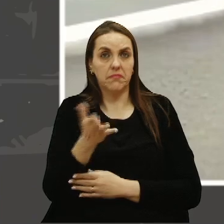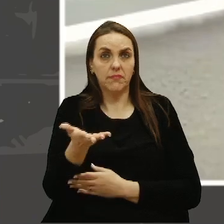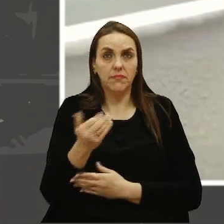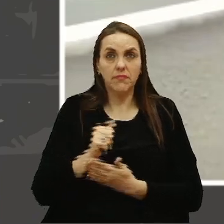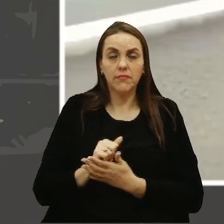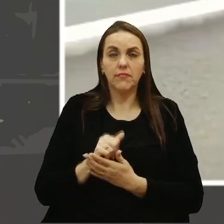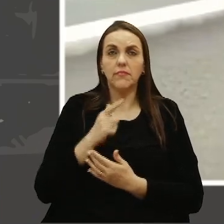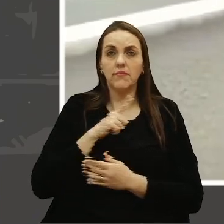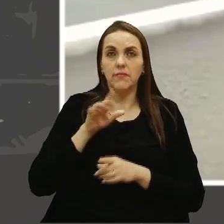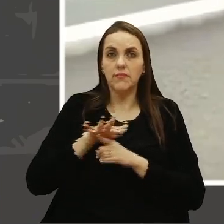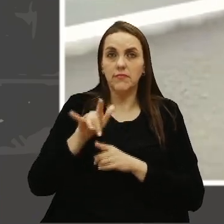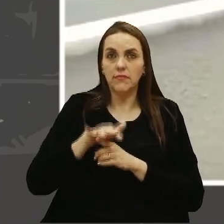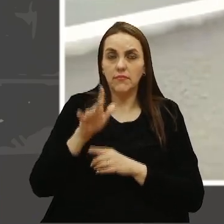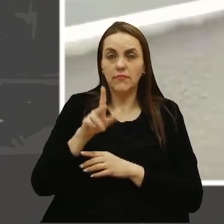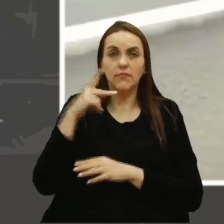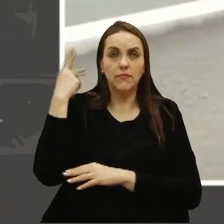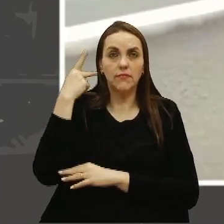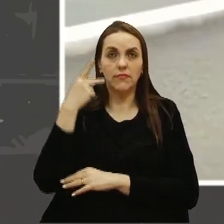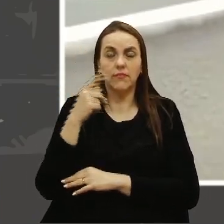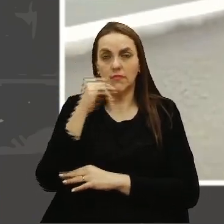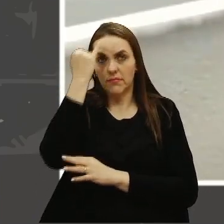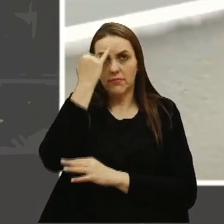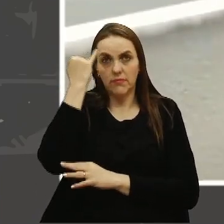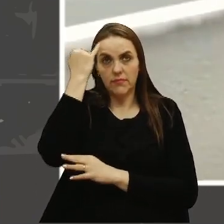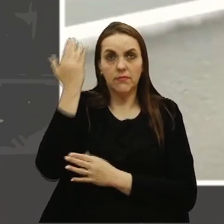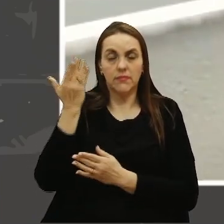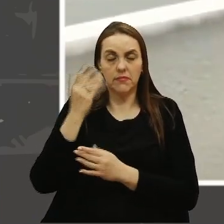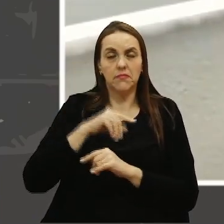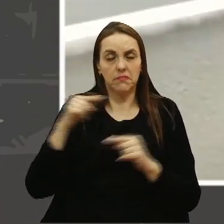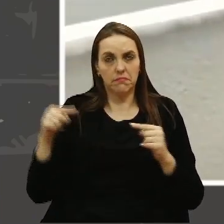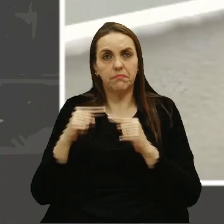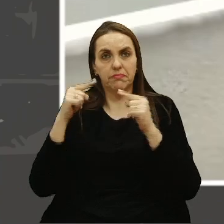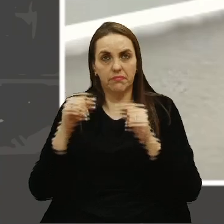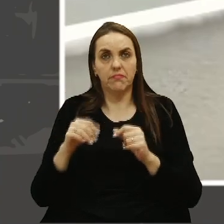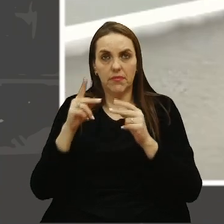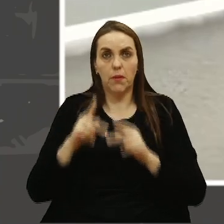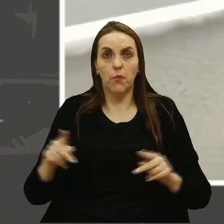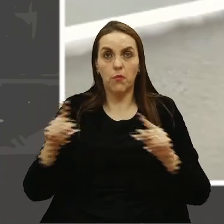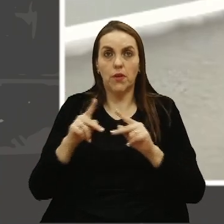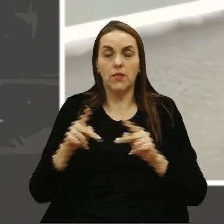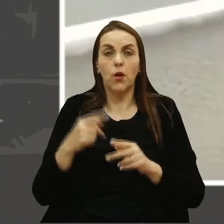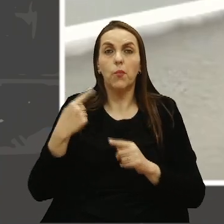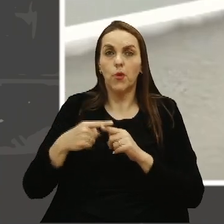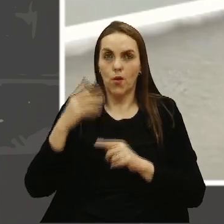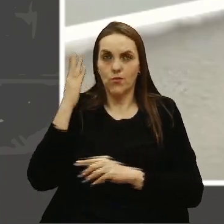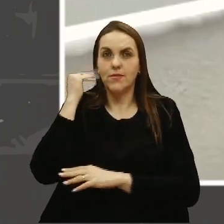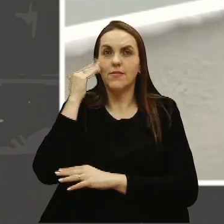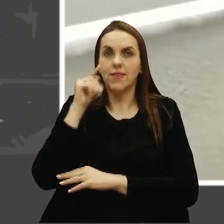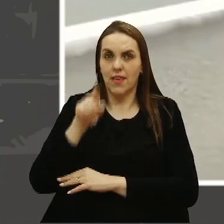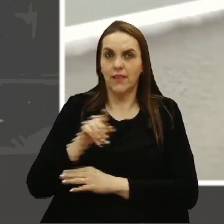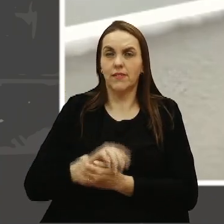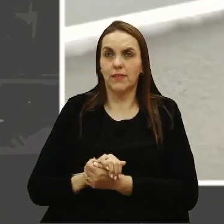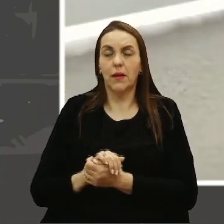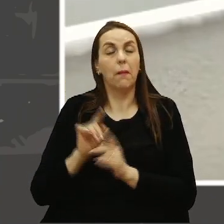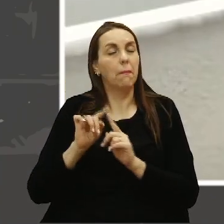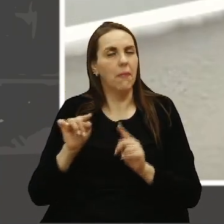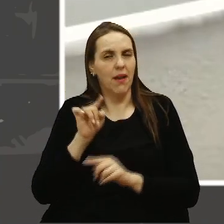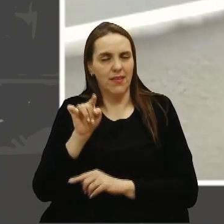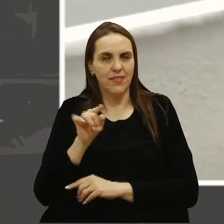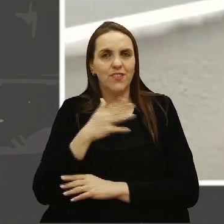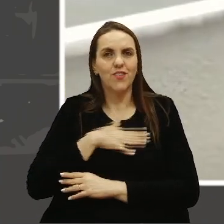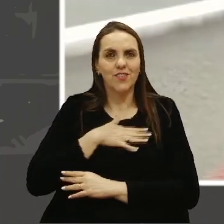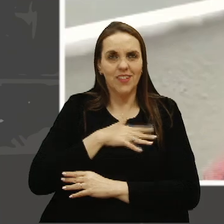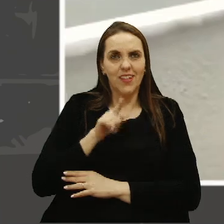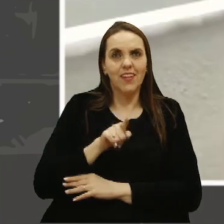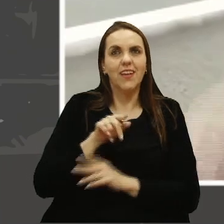essa demanda do vereador D'Ambros venha ao encontro da população, porque eu sei que ele preza isso. Só que eu gostaria que a